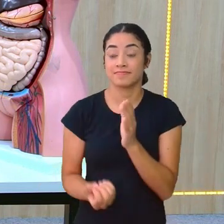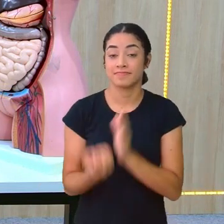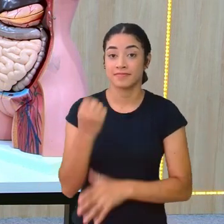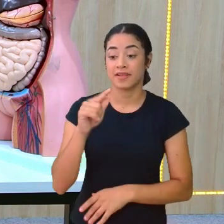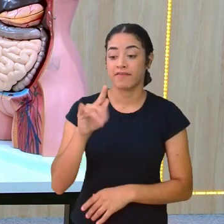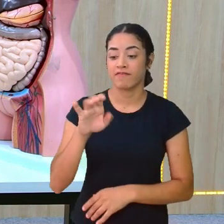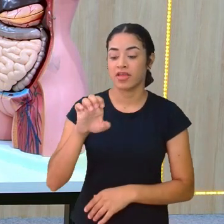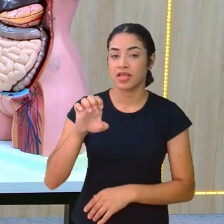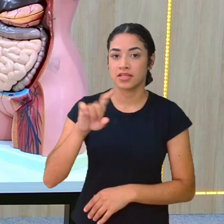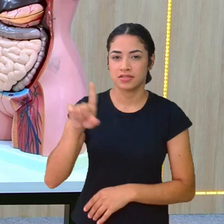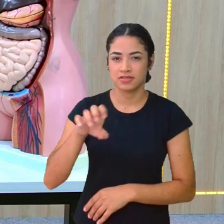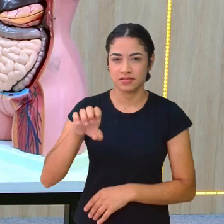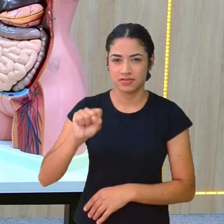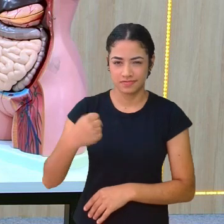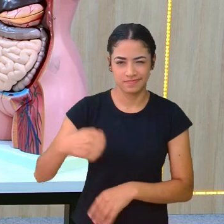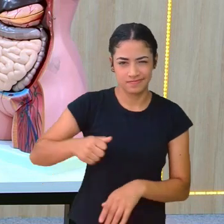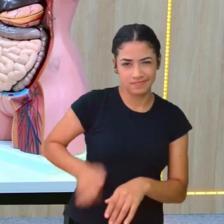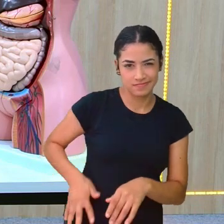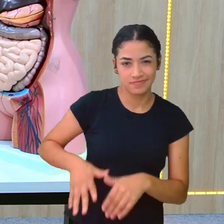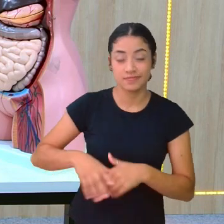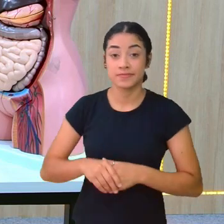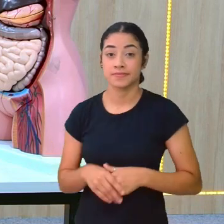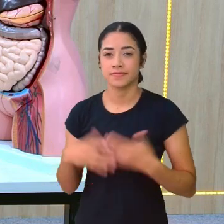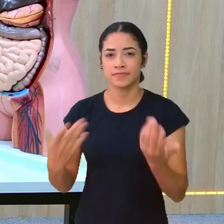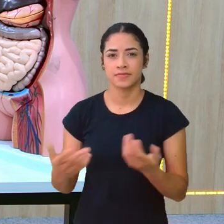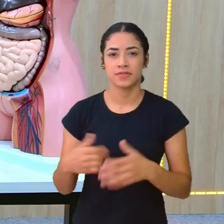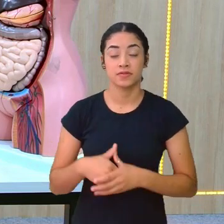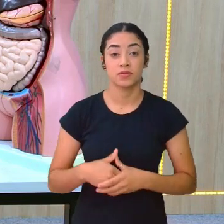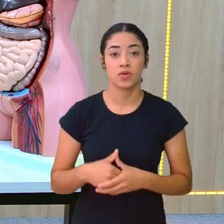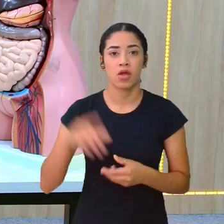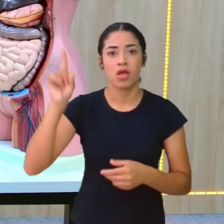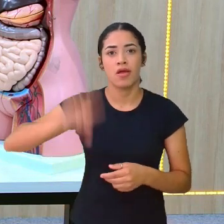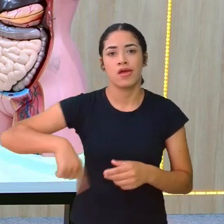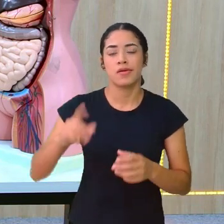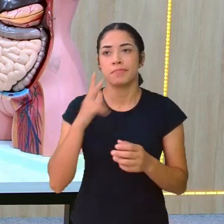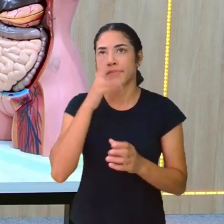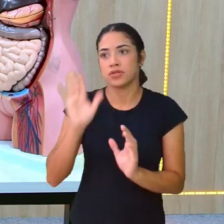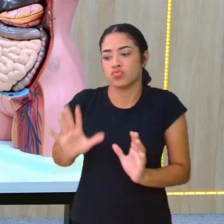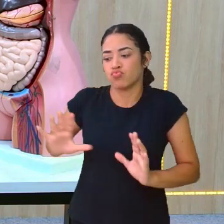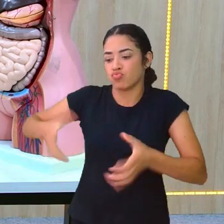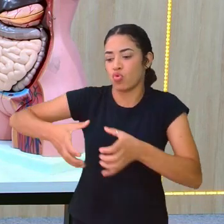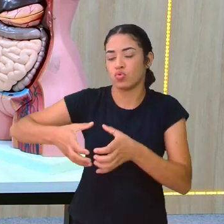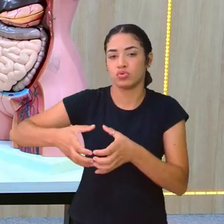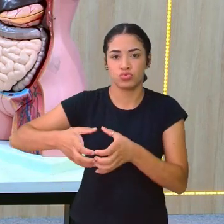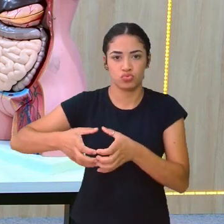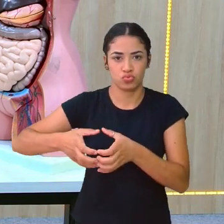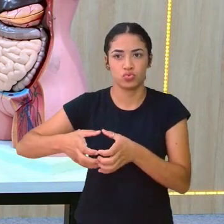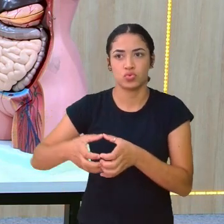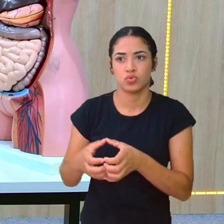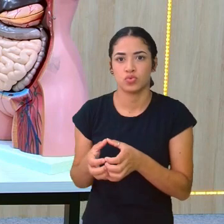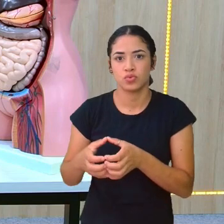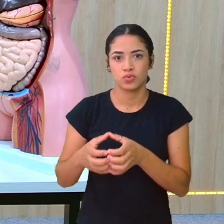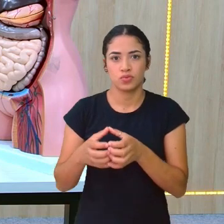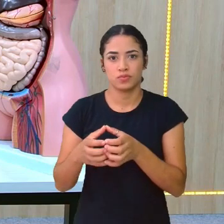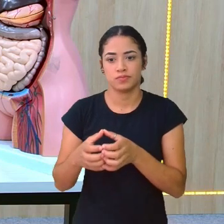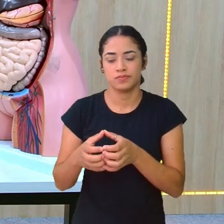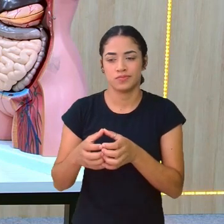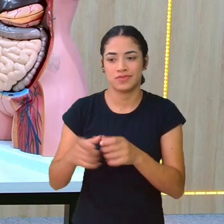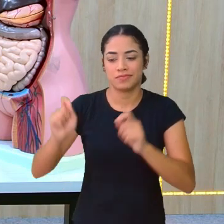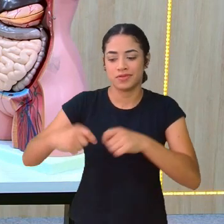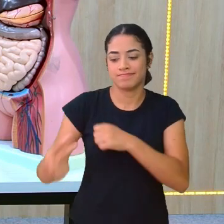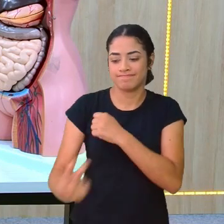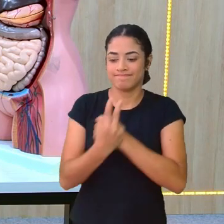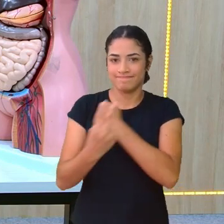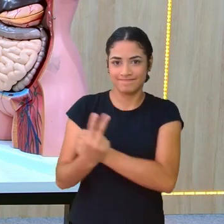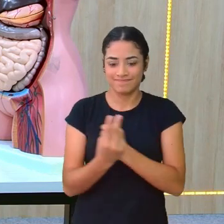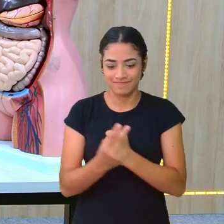fezes. É como se aqui tivesse um conjunto de soldados para defender o nosso corpo. Um sistema